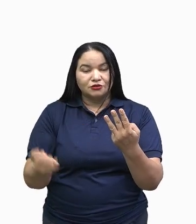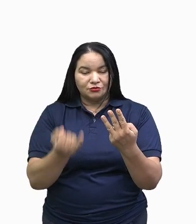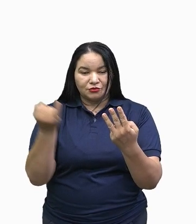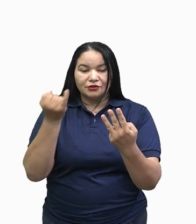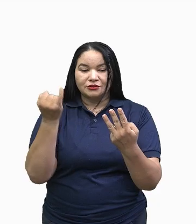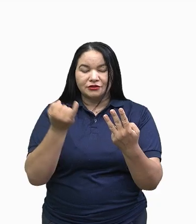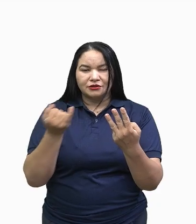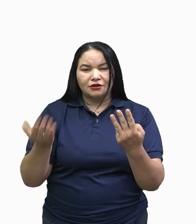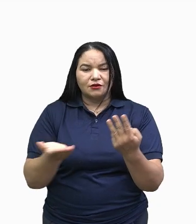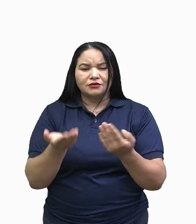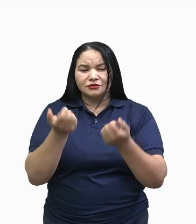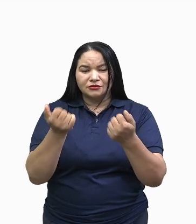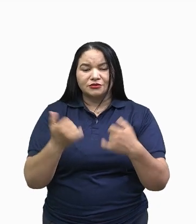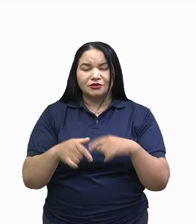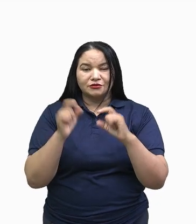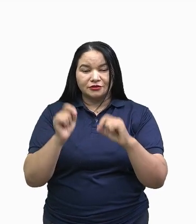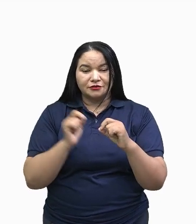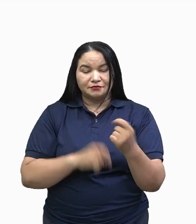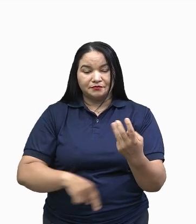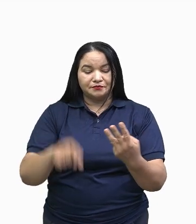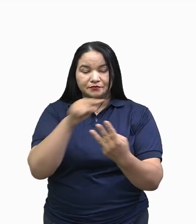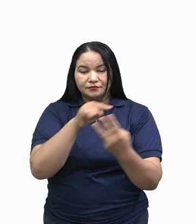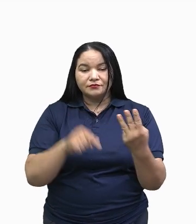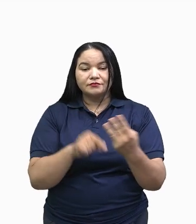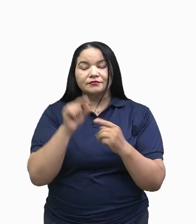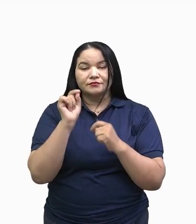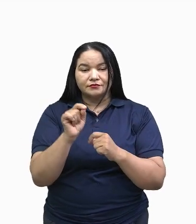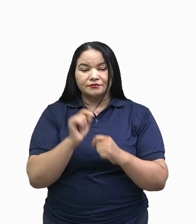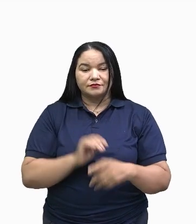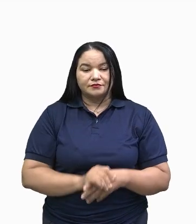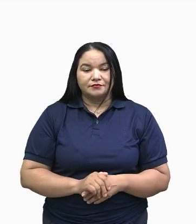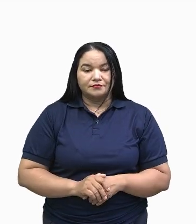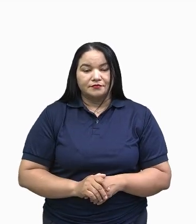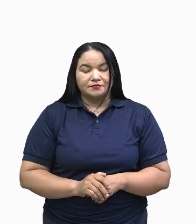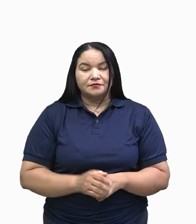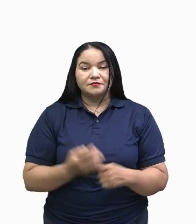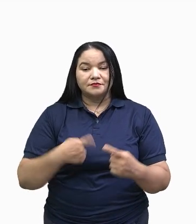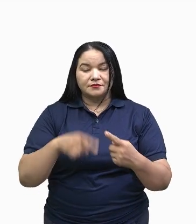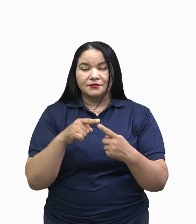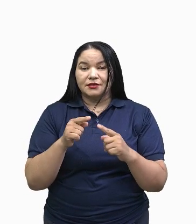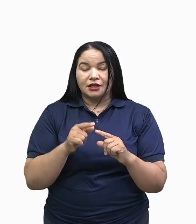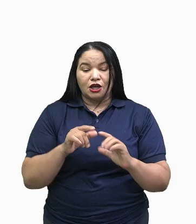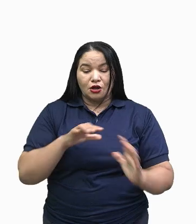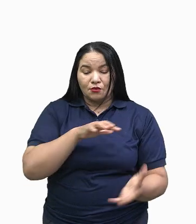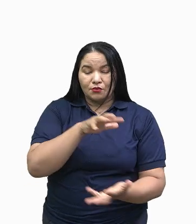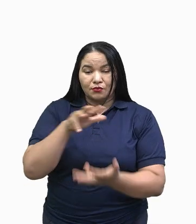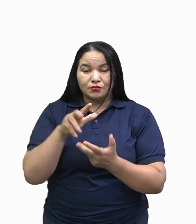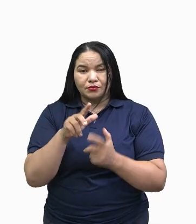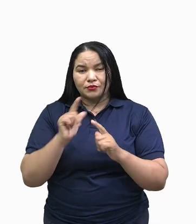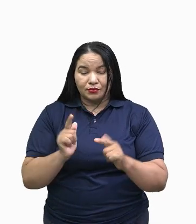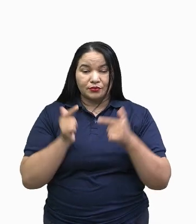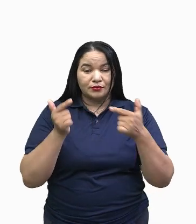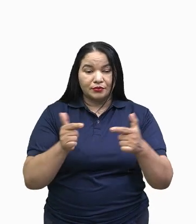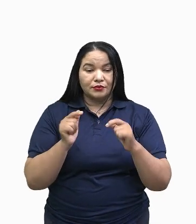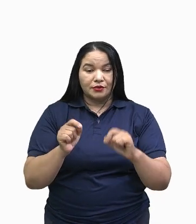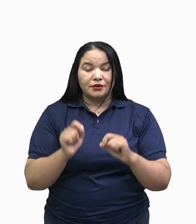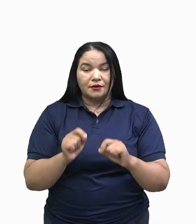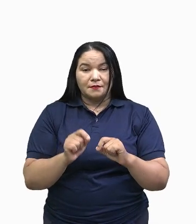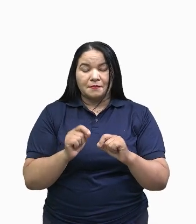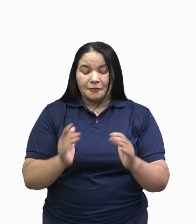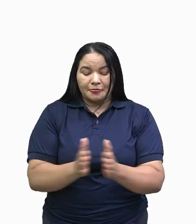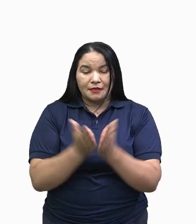profundamente trabalhados. Os Objetivos de Desenvolvimento Sustentável são um apelo global à ação para acabar com a